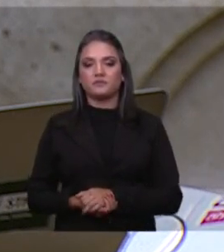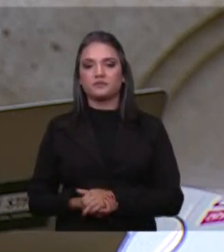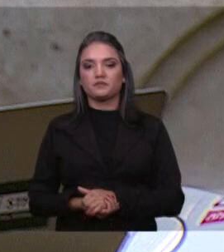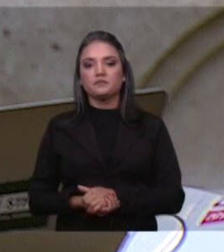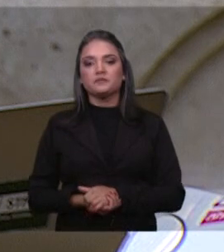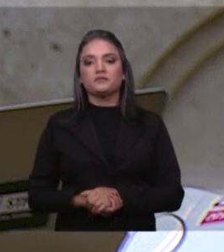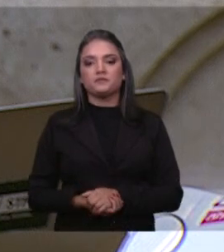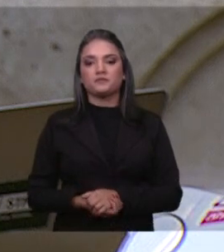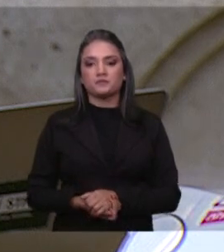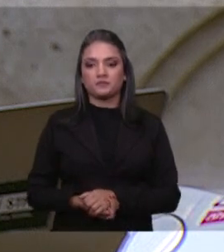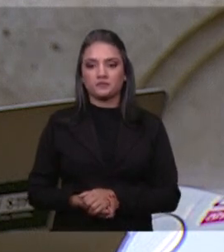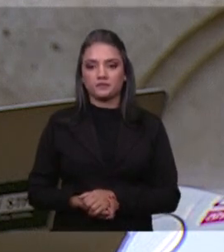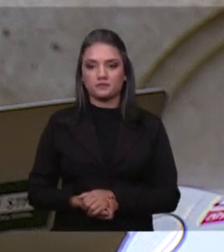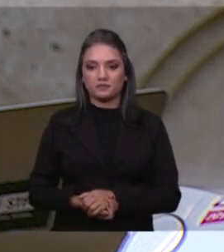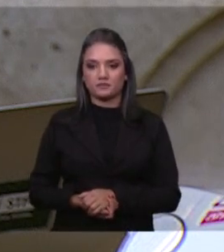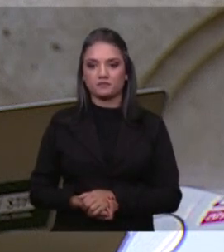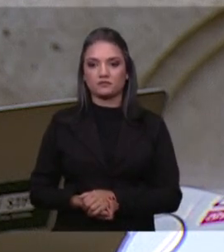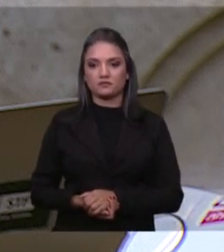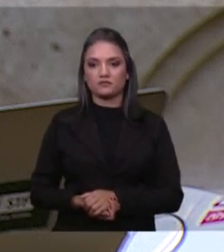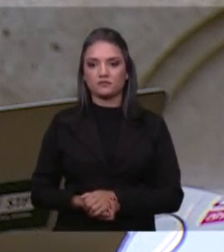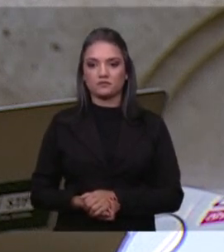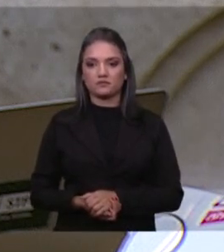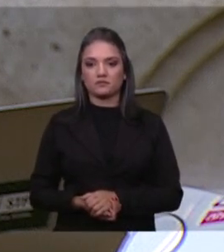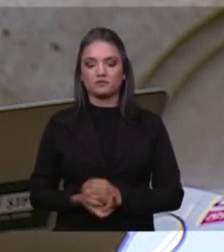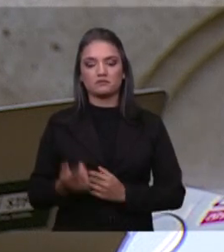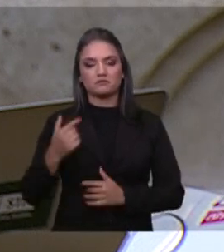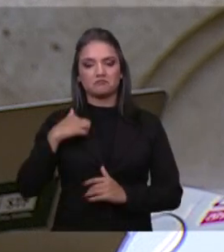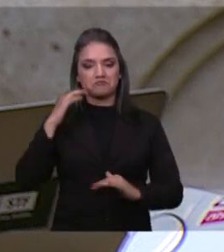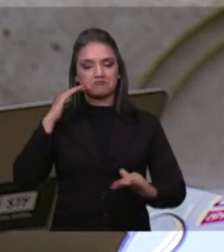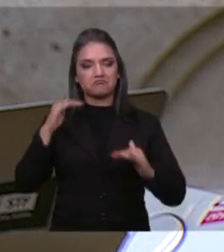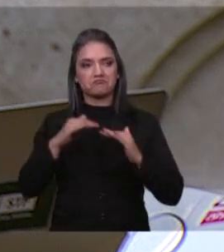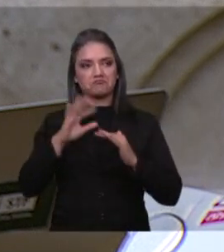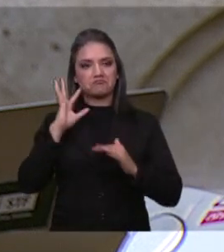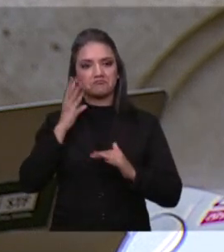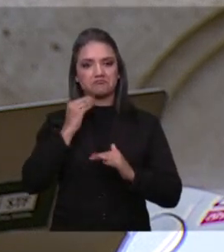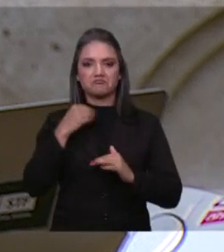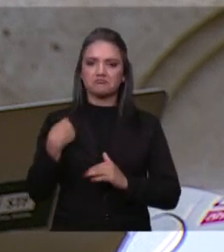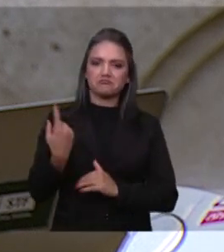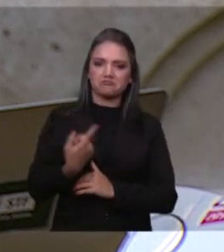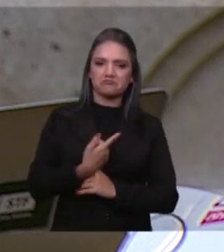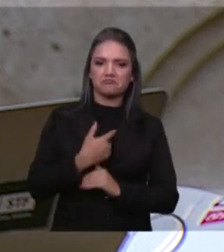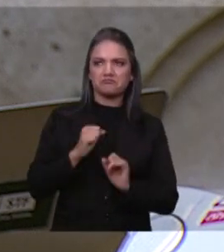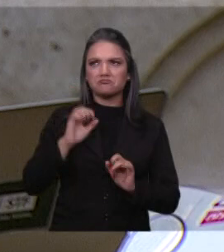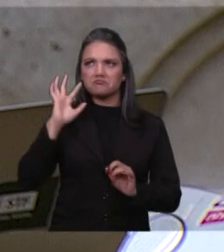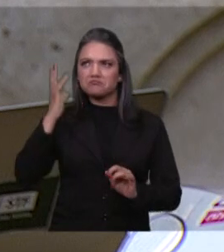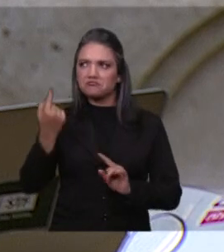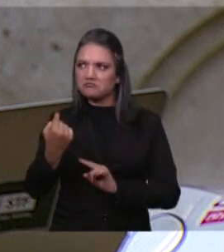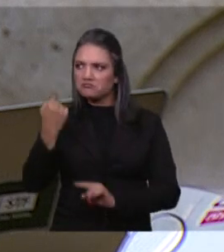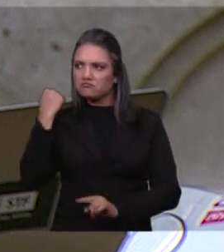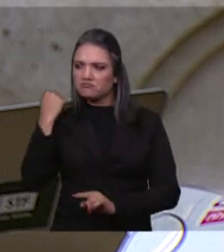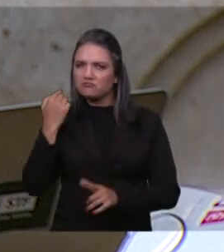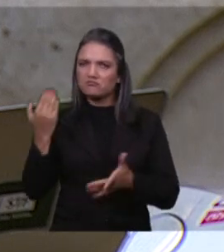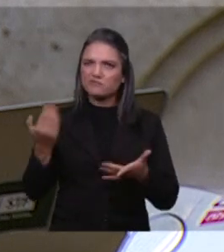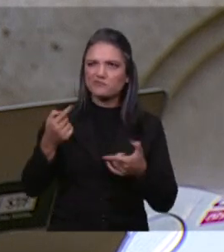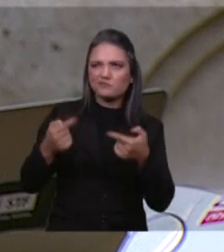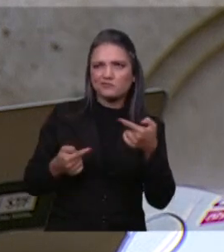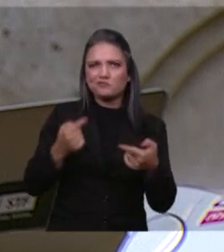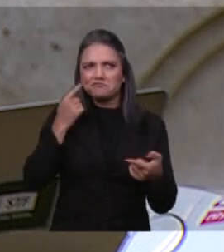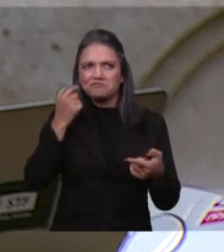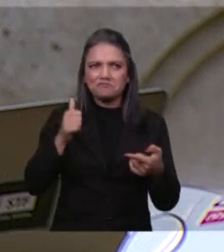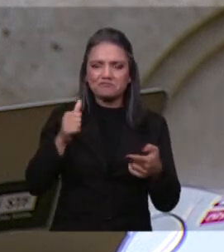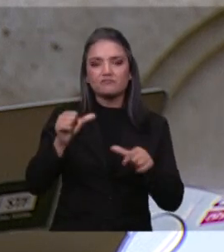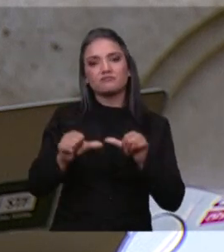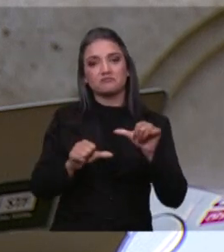Eu acho, concordo com o ministro Toffoli, que nós temos a possibilidade de rever uma decisão anterior que tomamos e